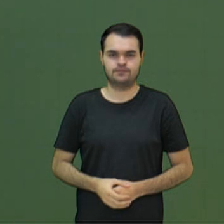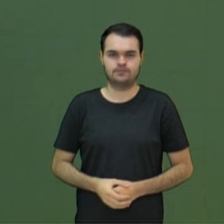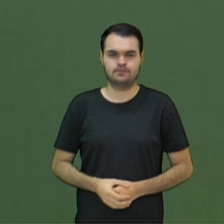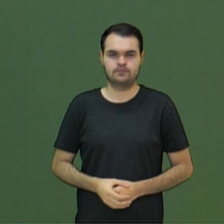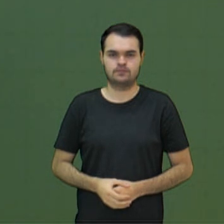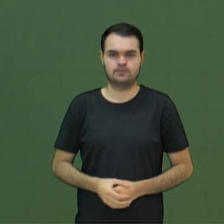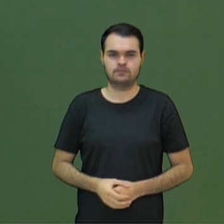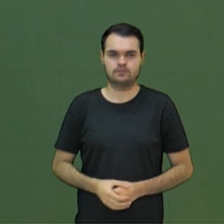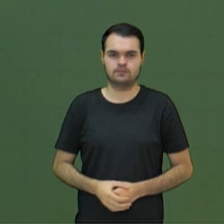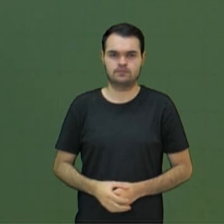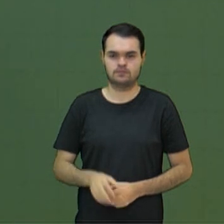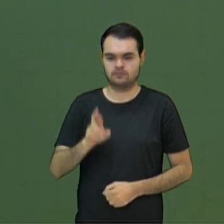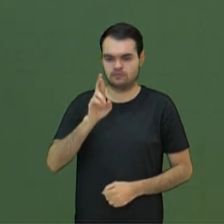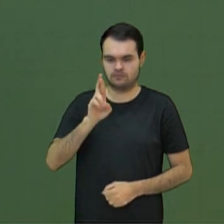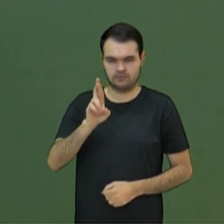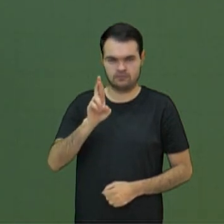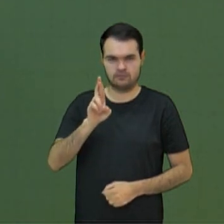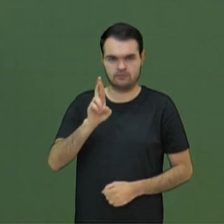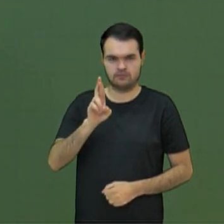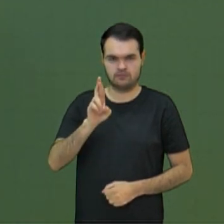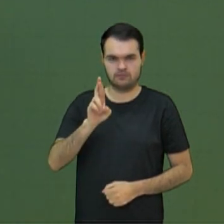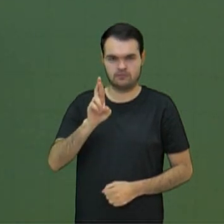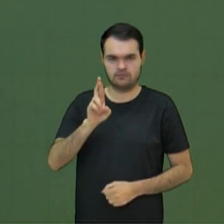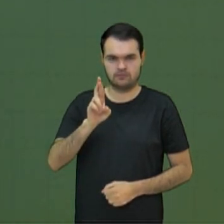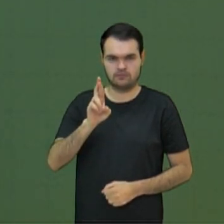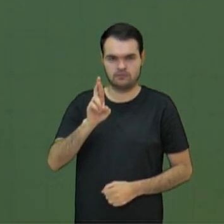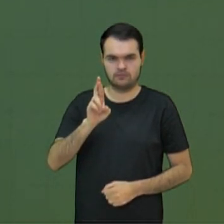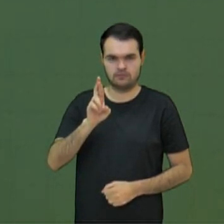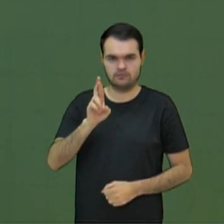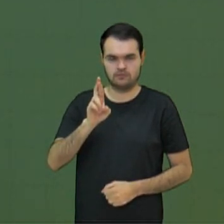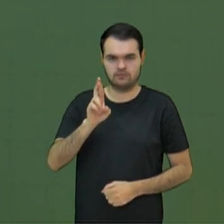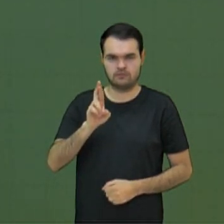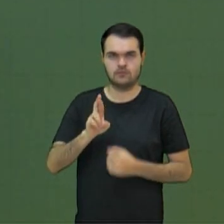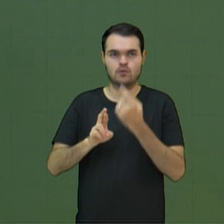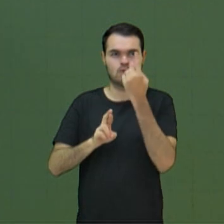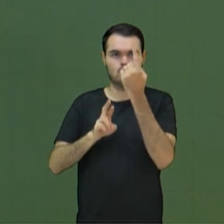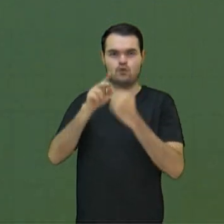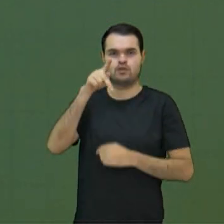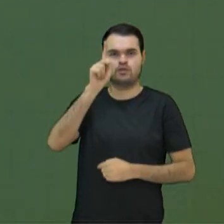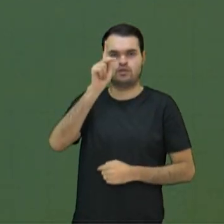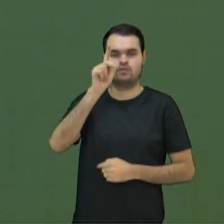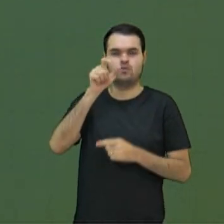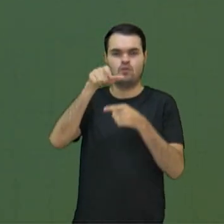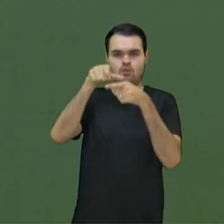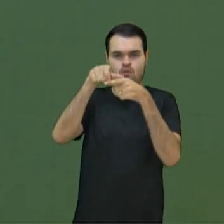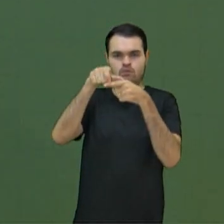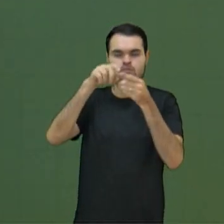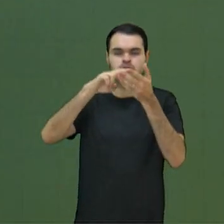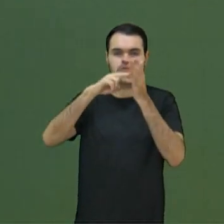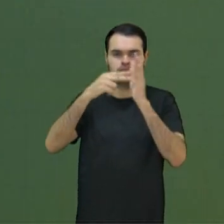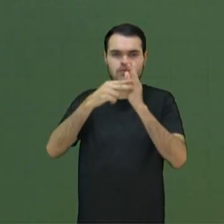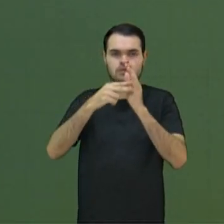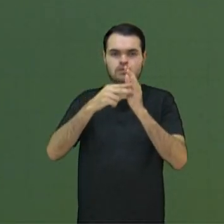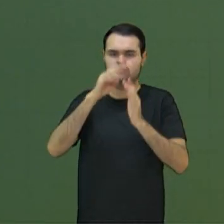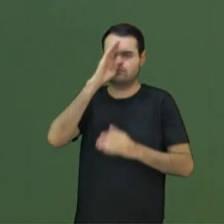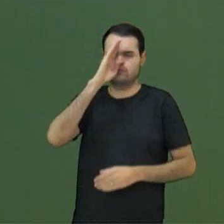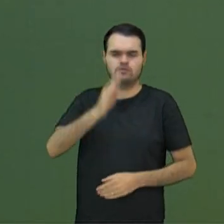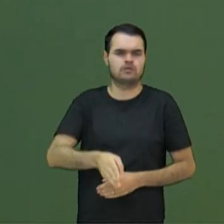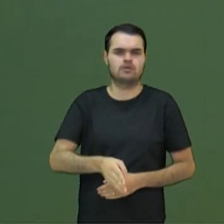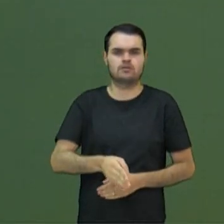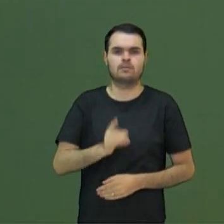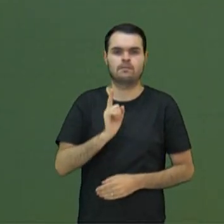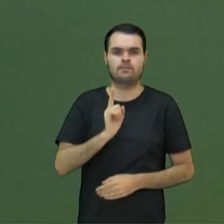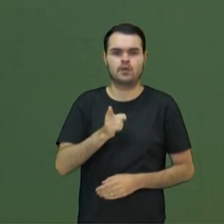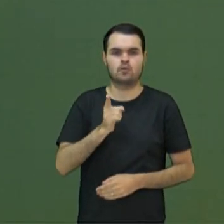No lugar da letra R, né, está dizendo que é 1 kΩ. Se é 1 kΩ, vamos colocar direto aqui, então, que